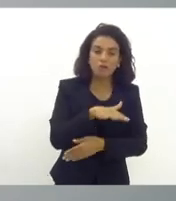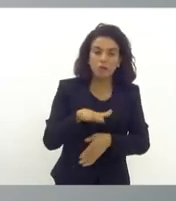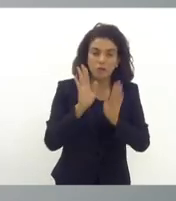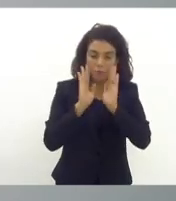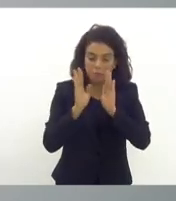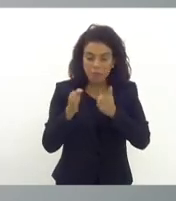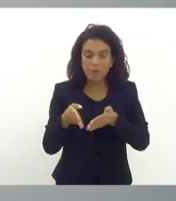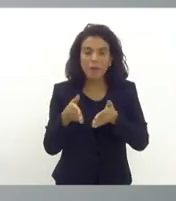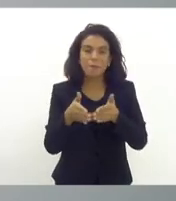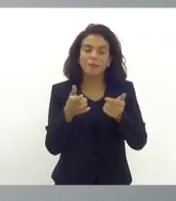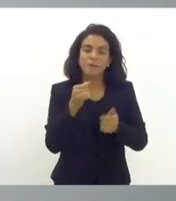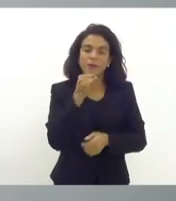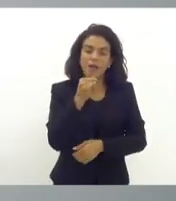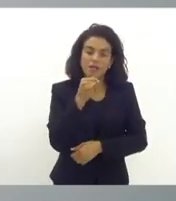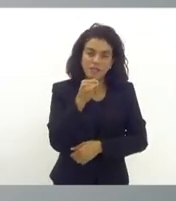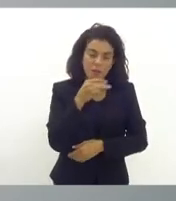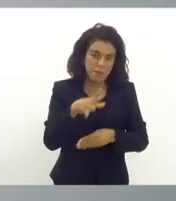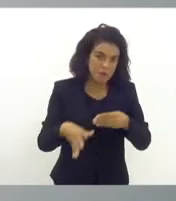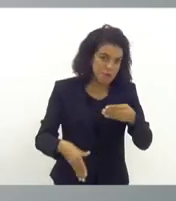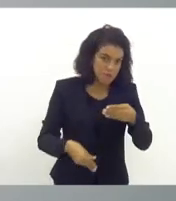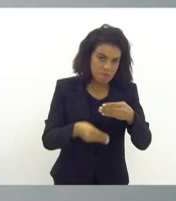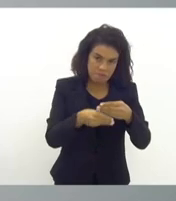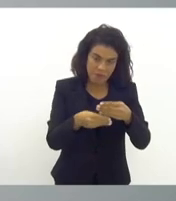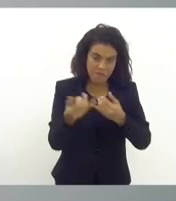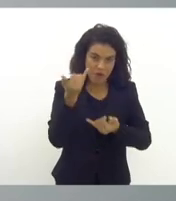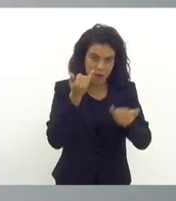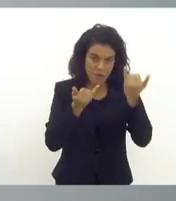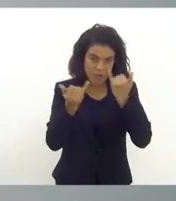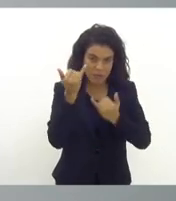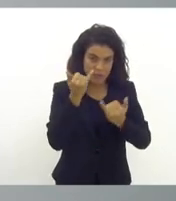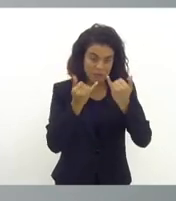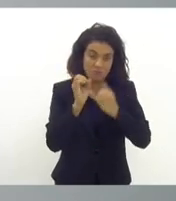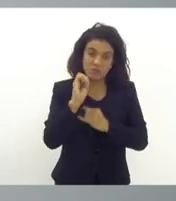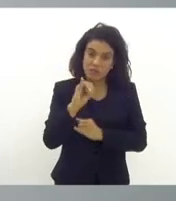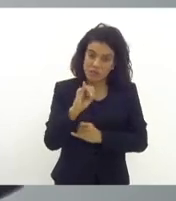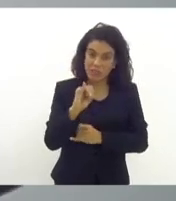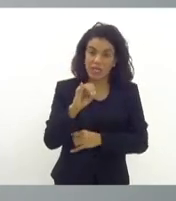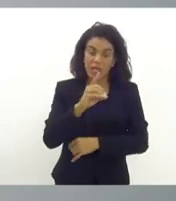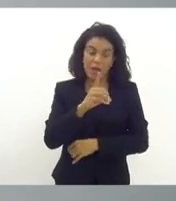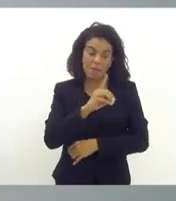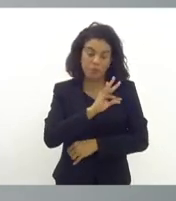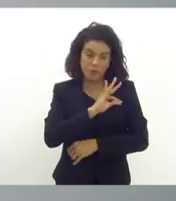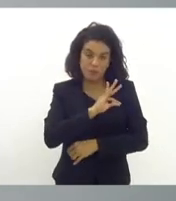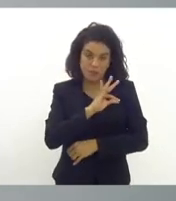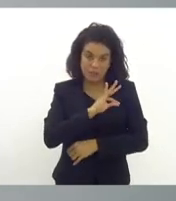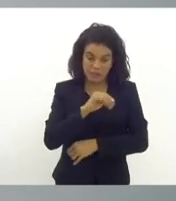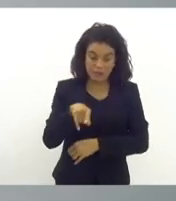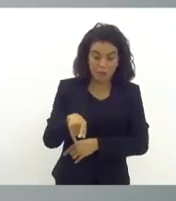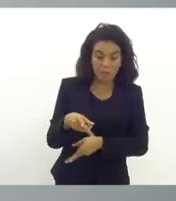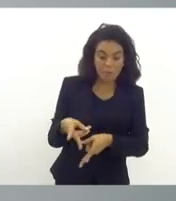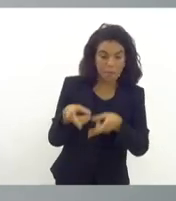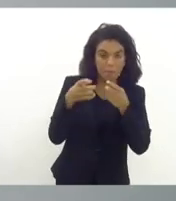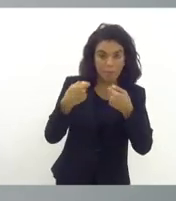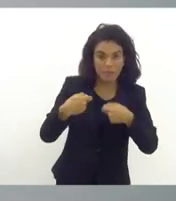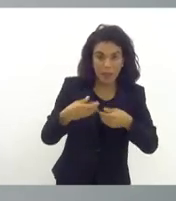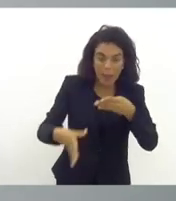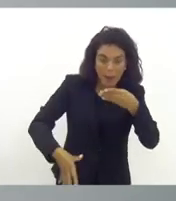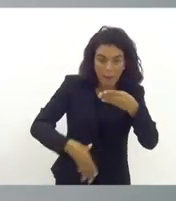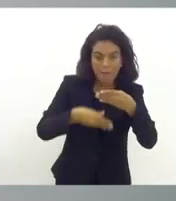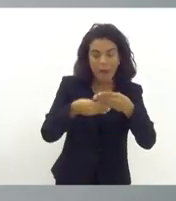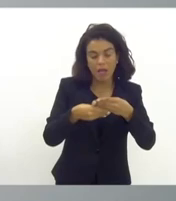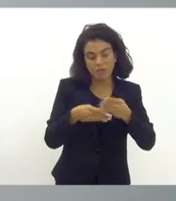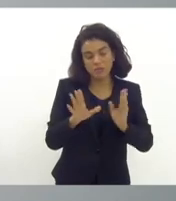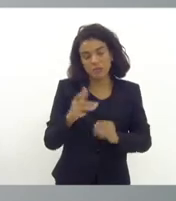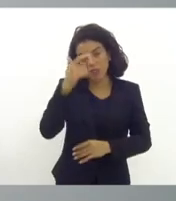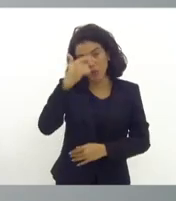solicitado algum dado adicional pela autoridade se ela sentir que há necessidade mas basicamente a polícia civil gira em torno disso no